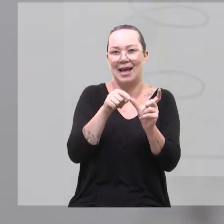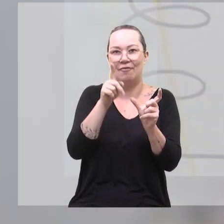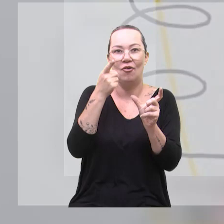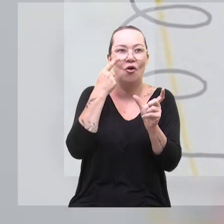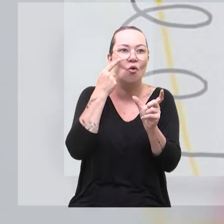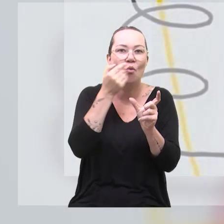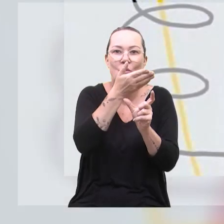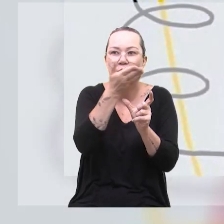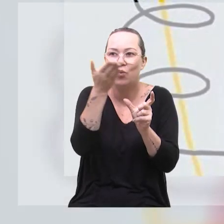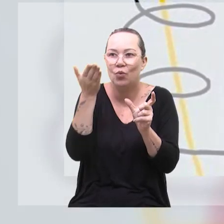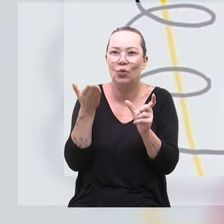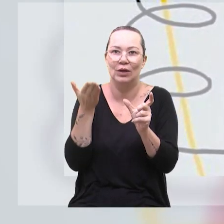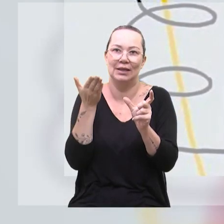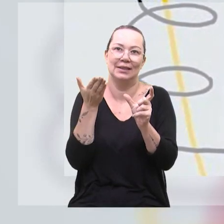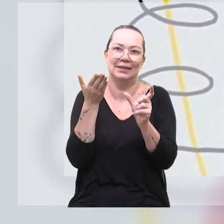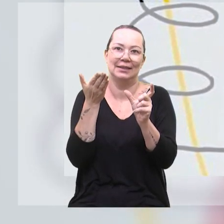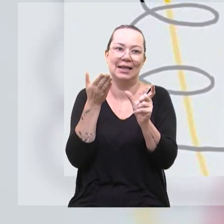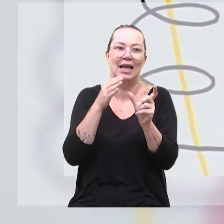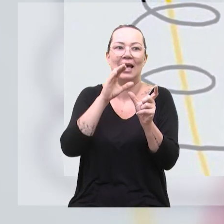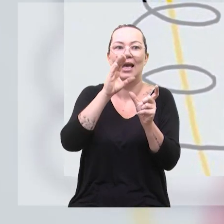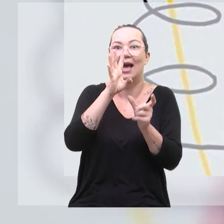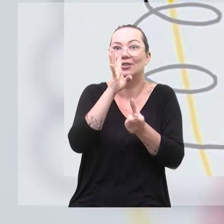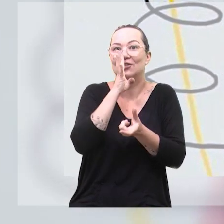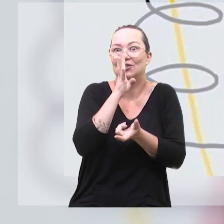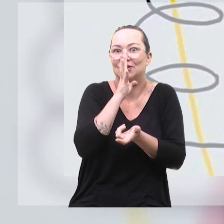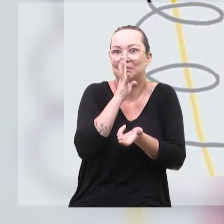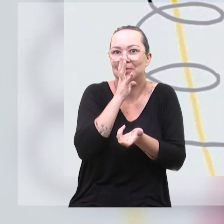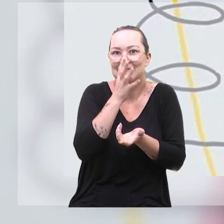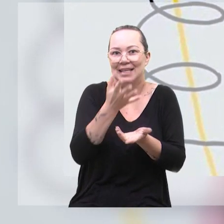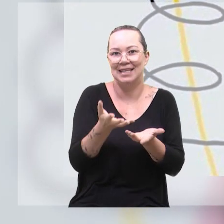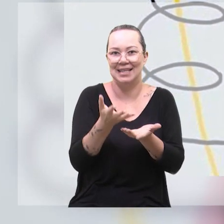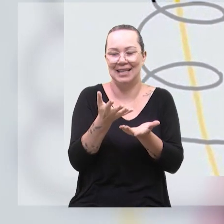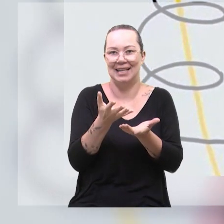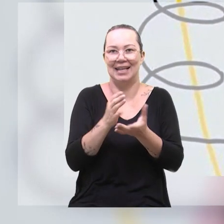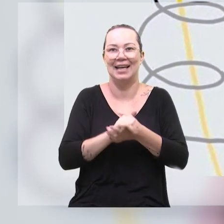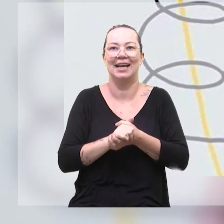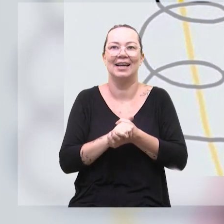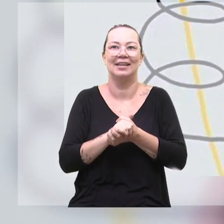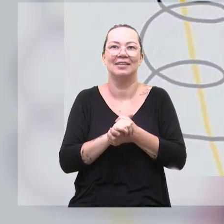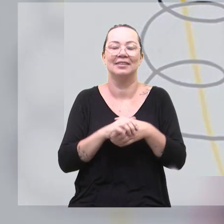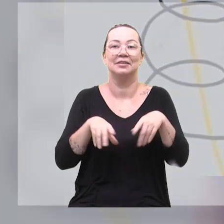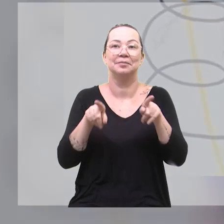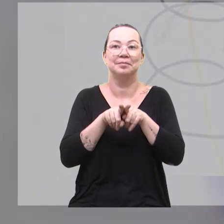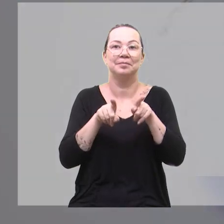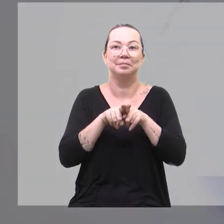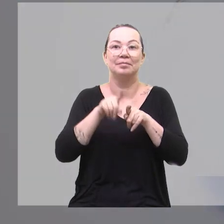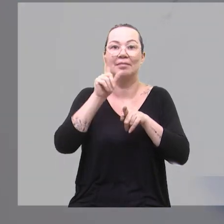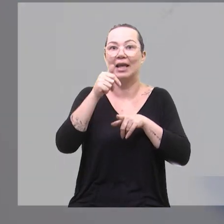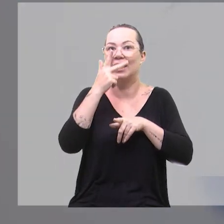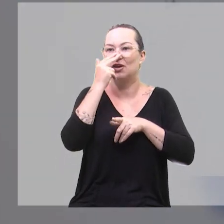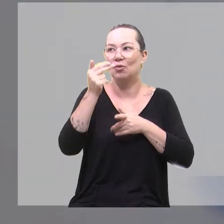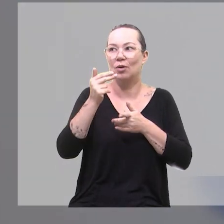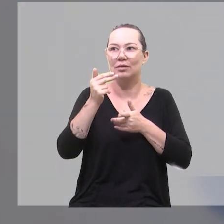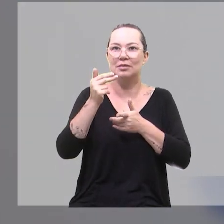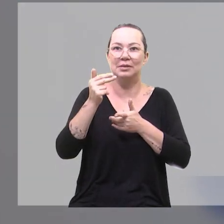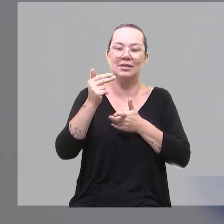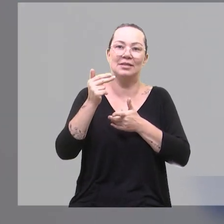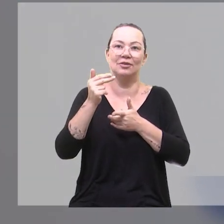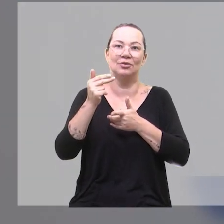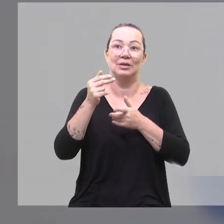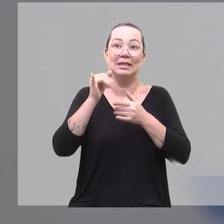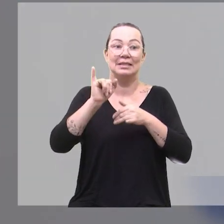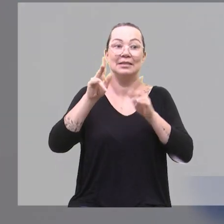palavra certa. As obras da Natália Bianchi merecem contemplação. Então, e também é uma